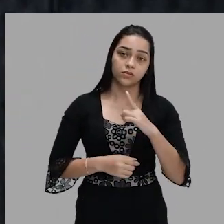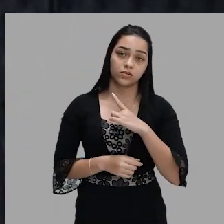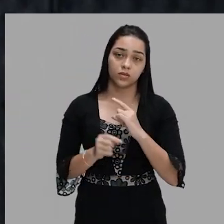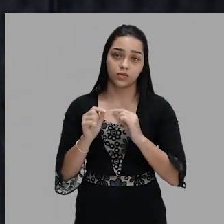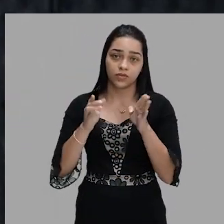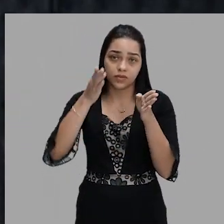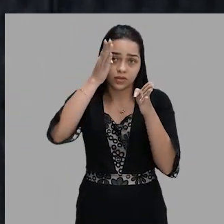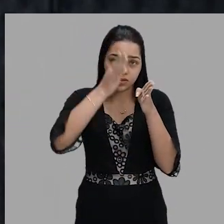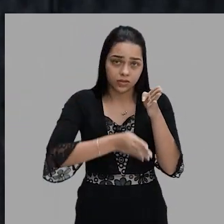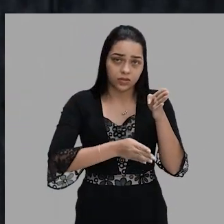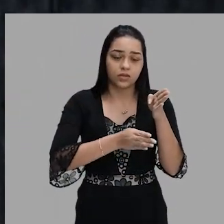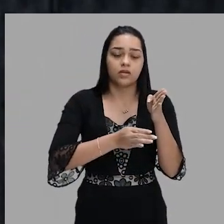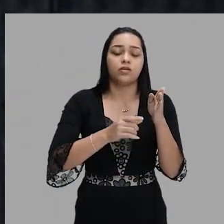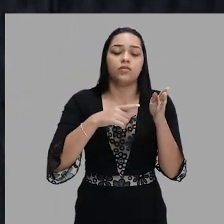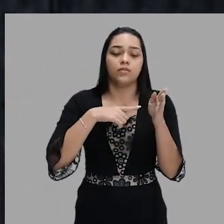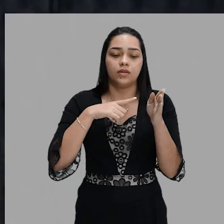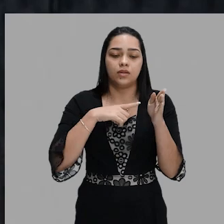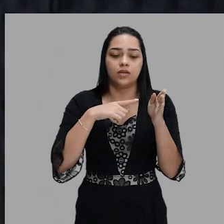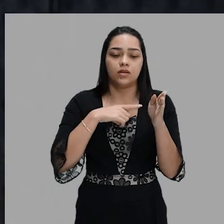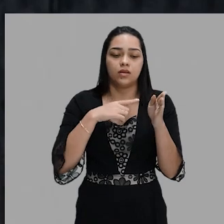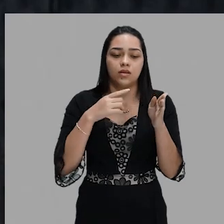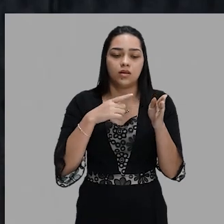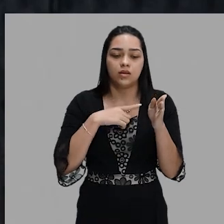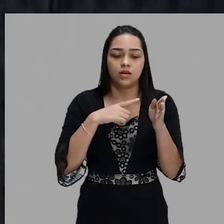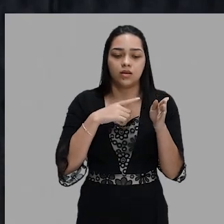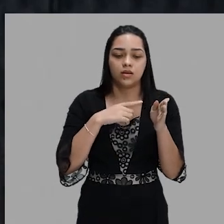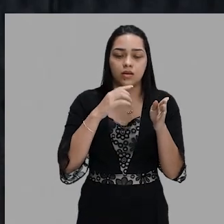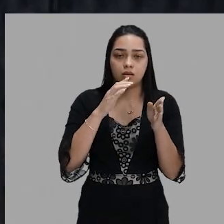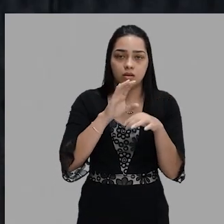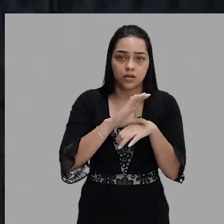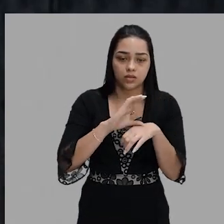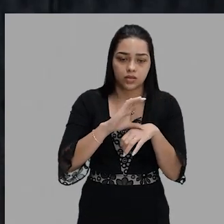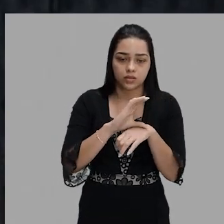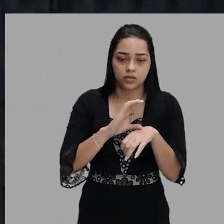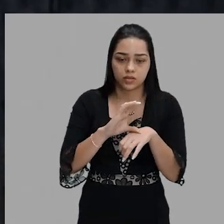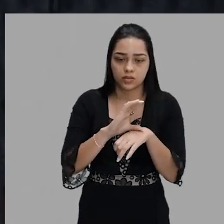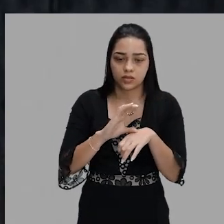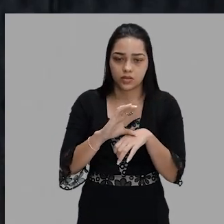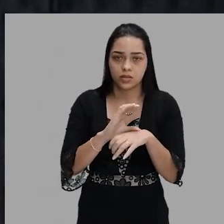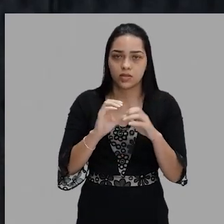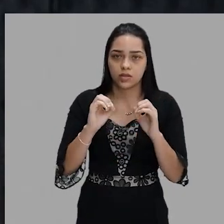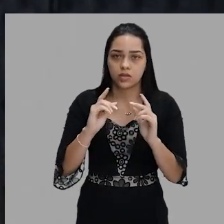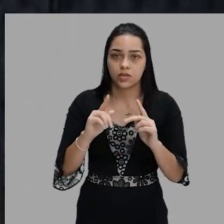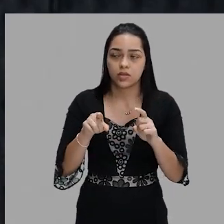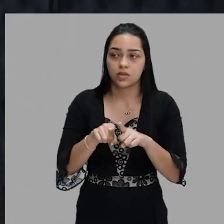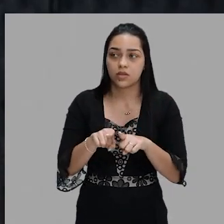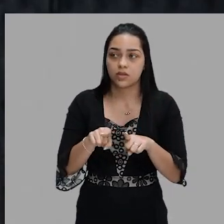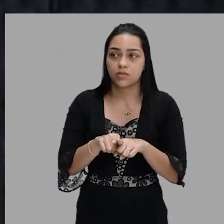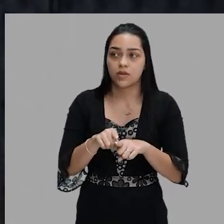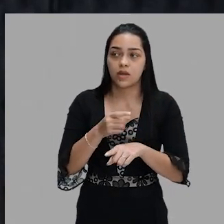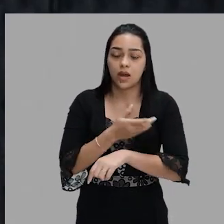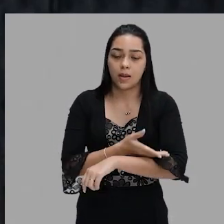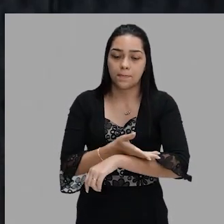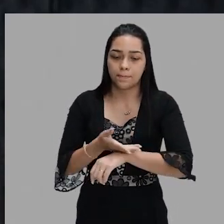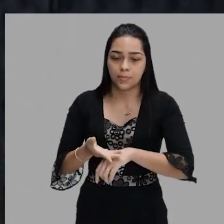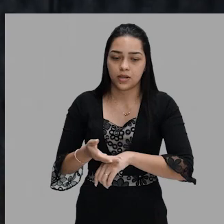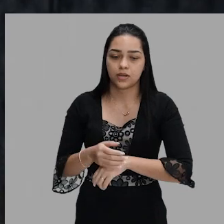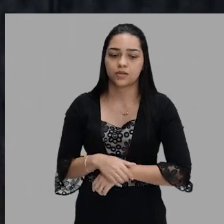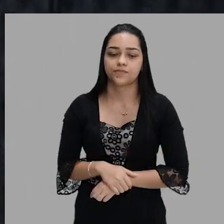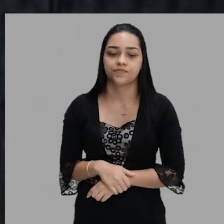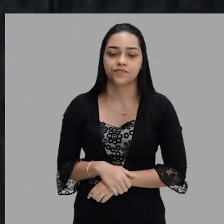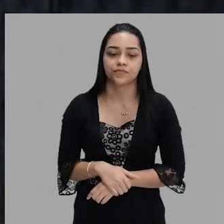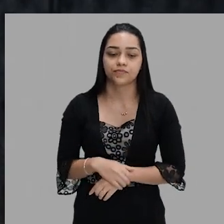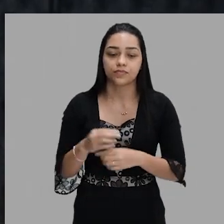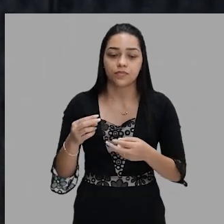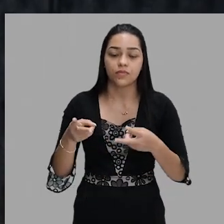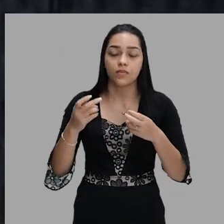foi seccionada. Nós temos aqui, ó, a substância cinzenta, ok? E a substância branca. Aí,